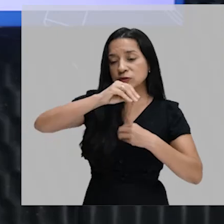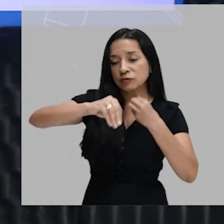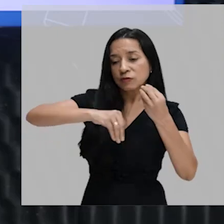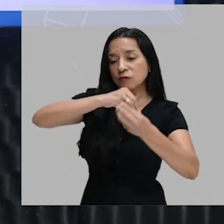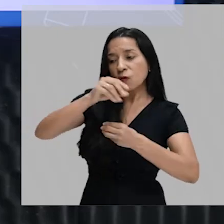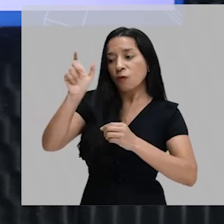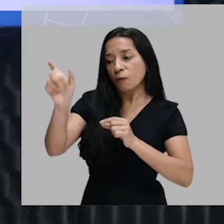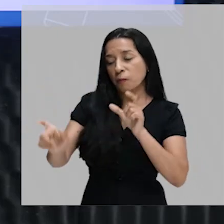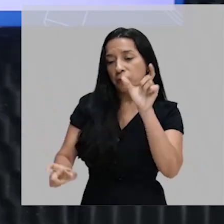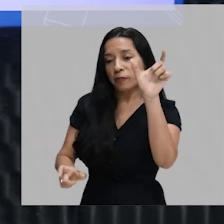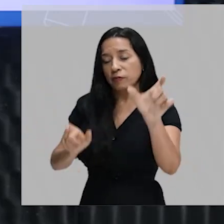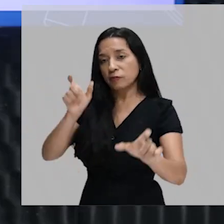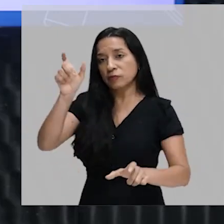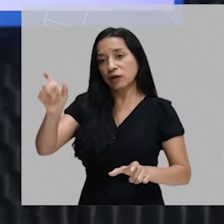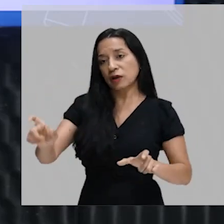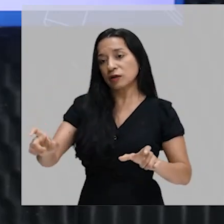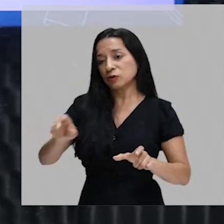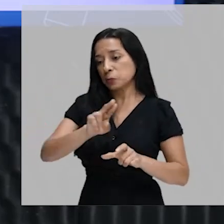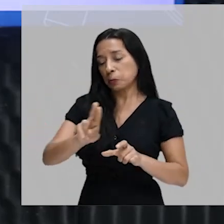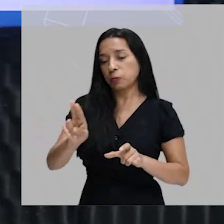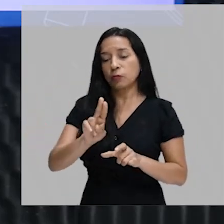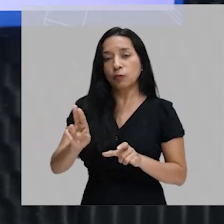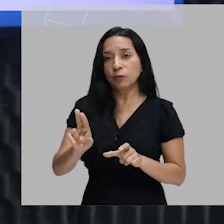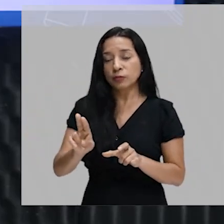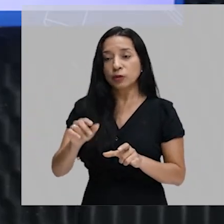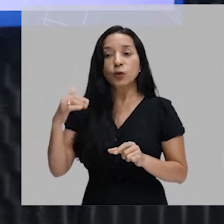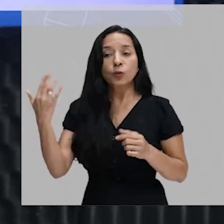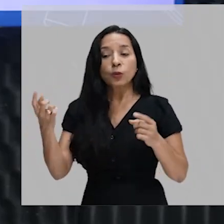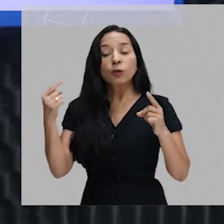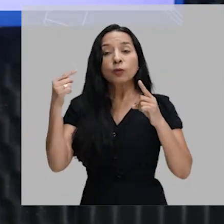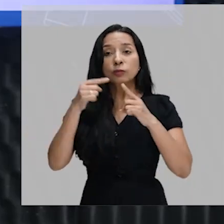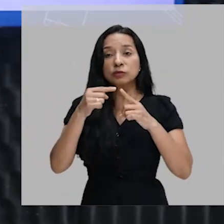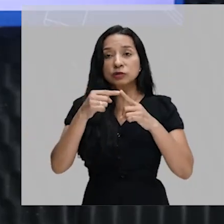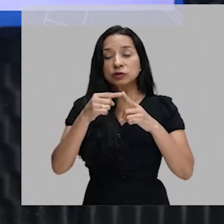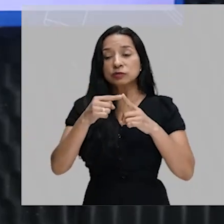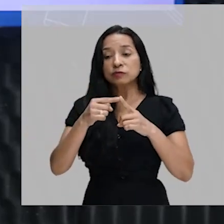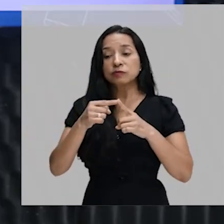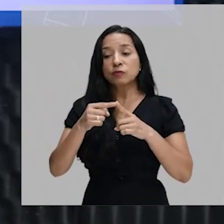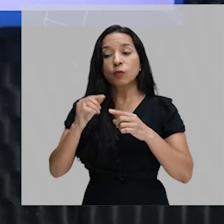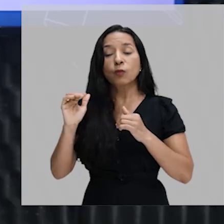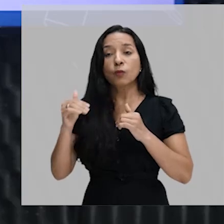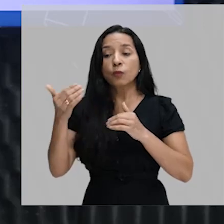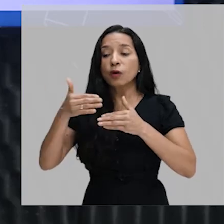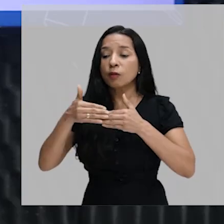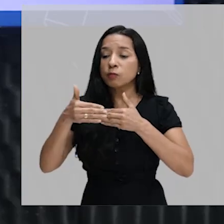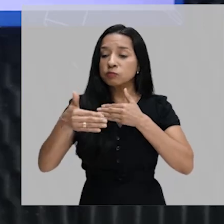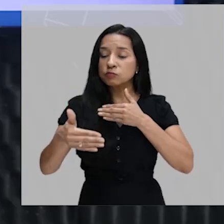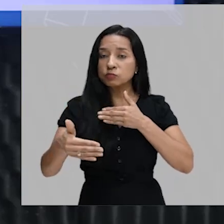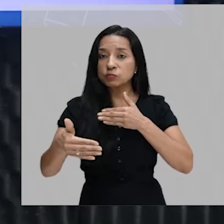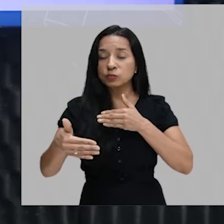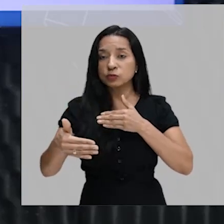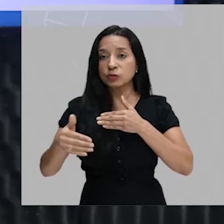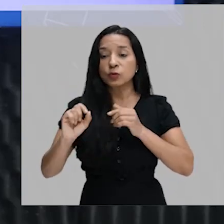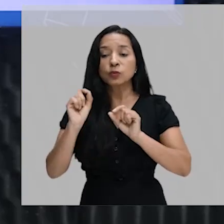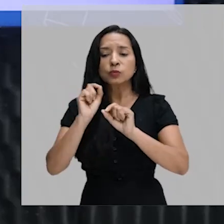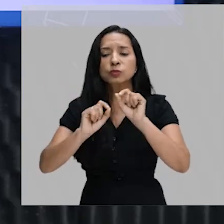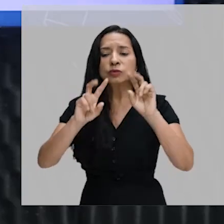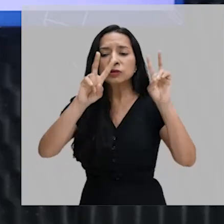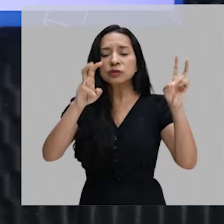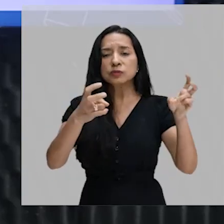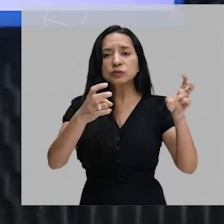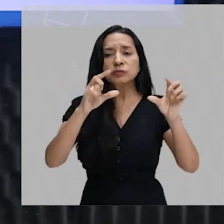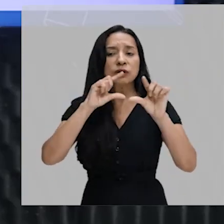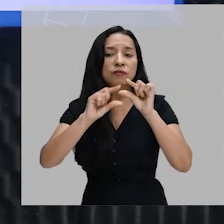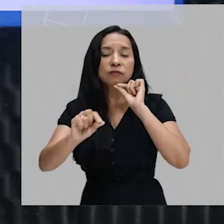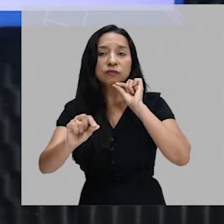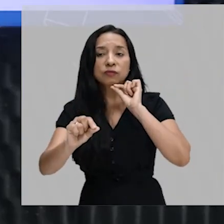fulano, ciclano, beltrano. Qual é o objetivo ali? Qual é o enredo? Do que se trata? É a fuga?